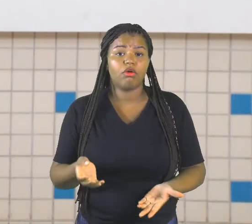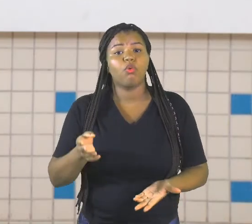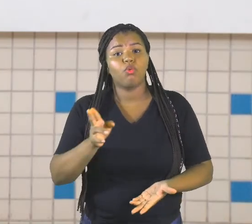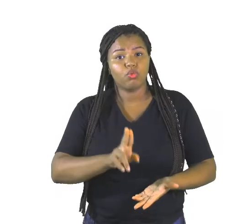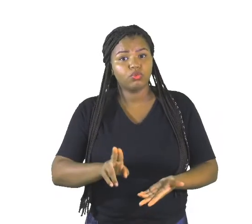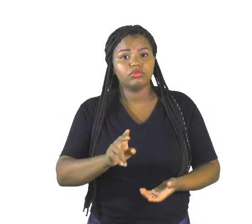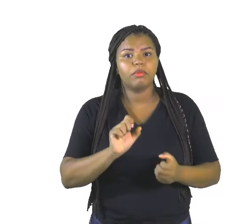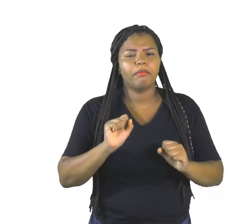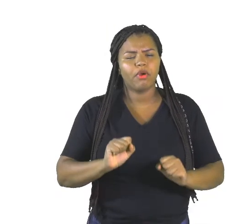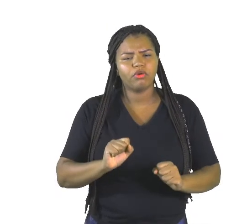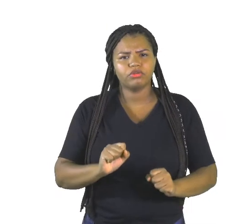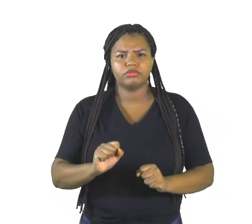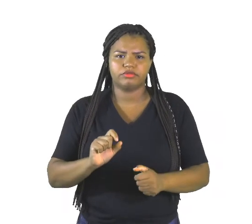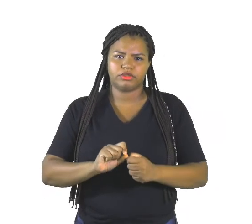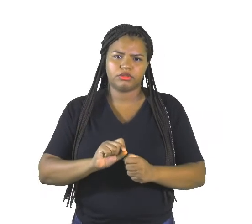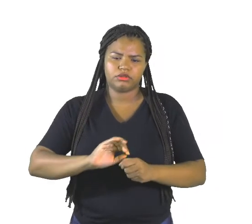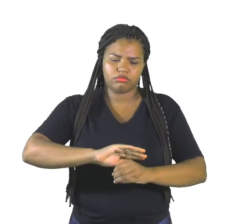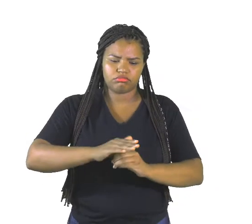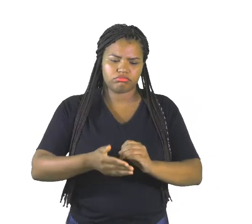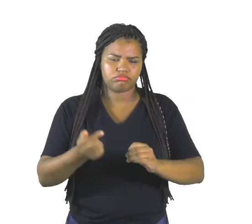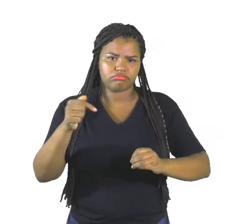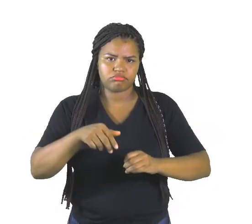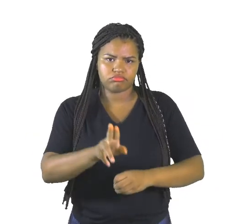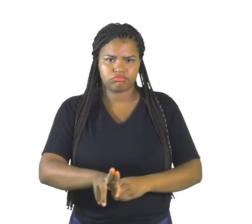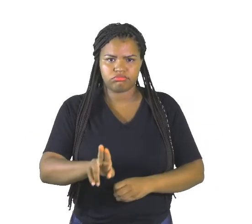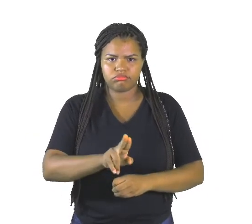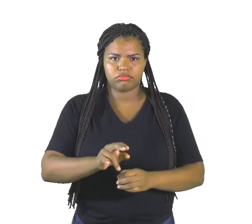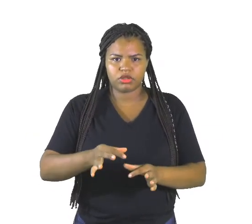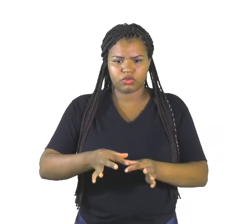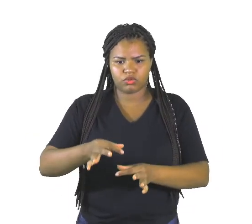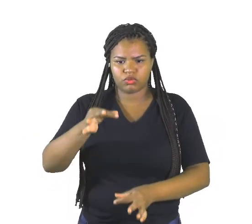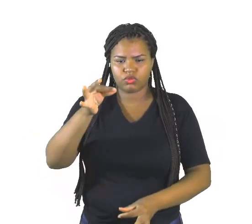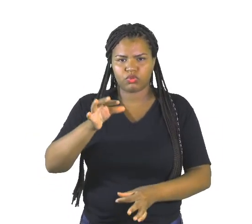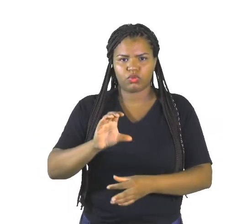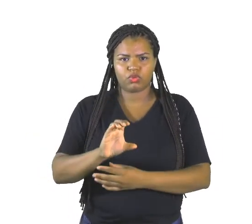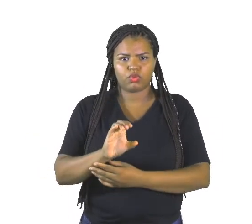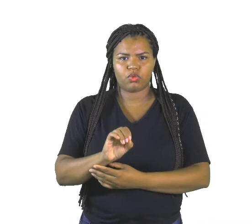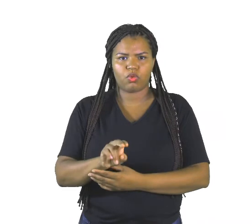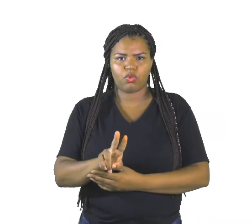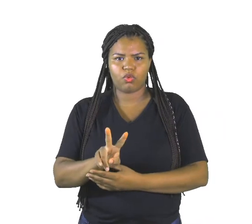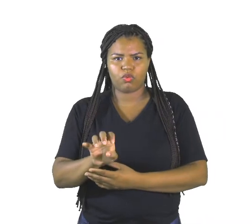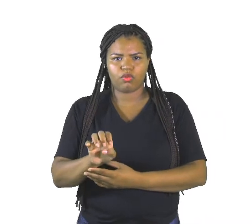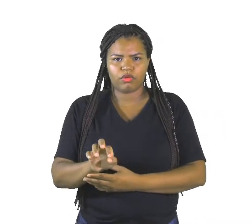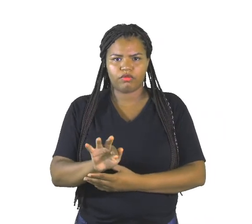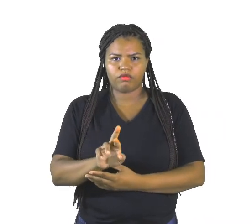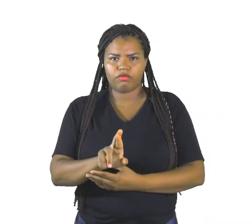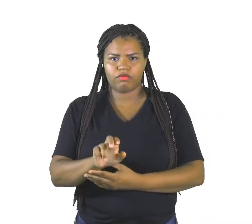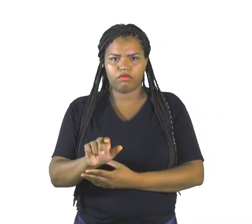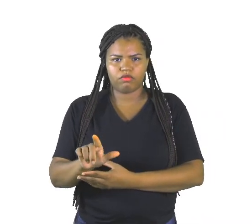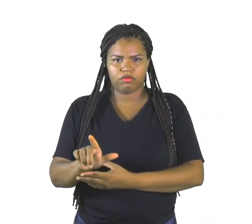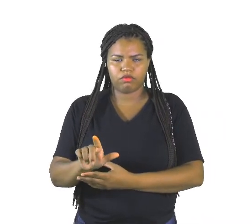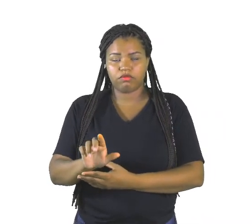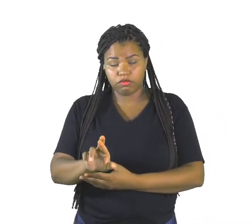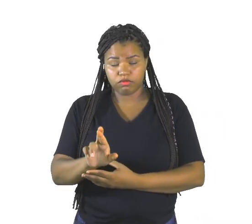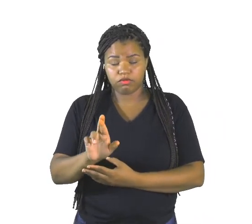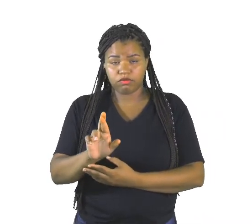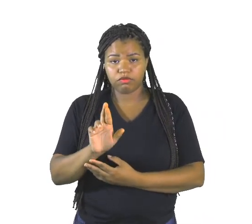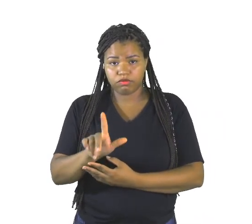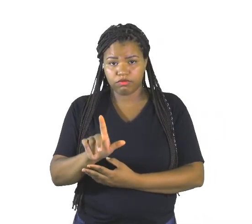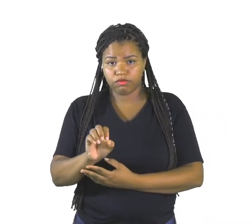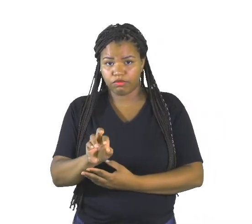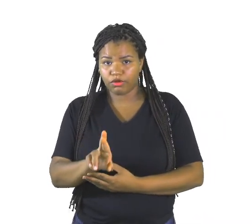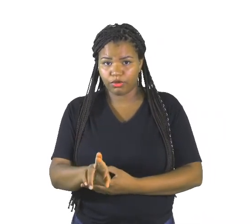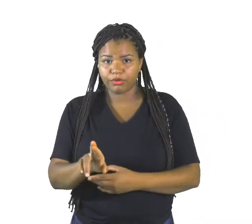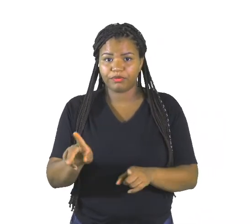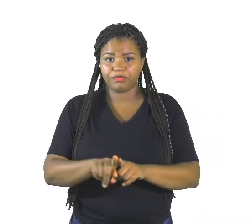alguns alimentos. O talo, né, o talo da couve-flor, do brócolis, da beterraba também podem ser usados. As sementes,